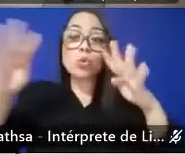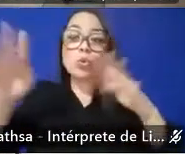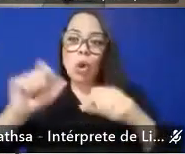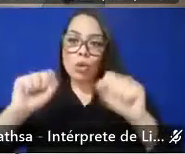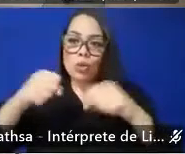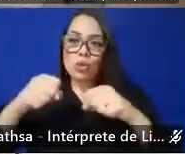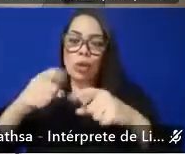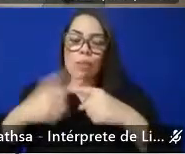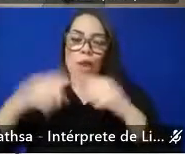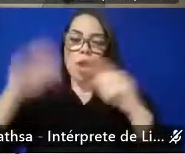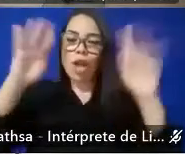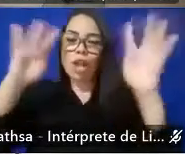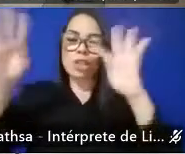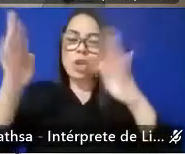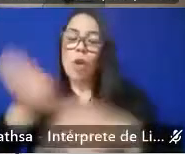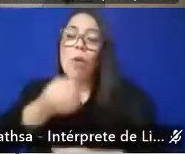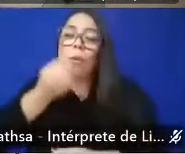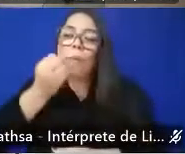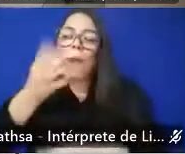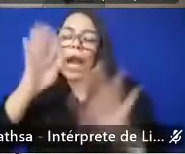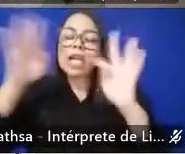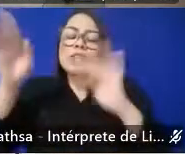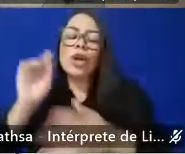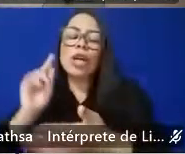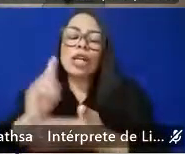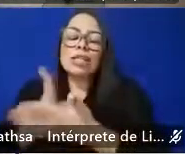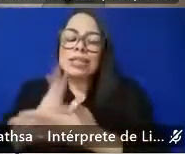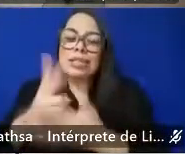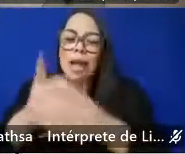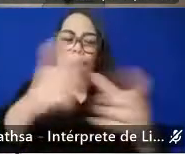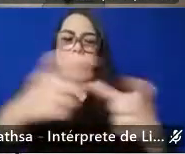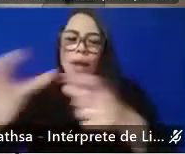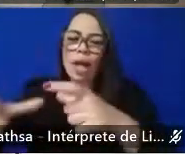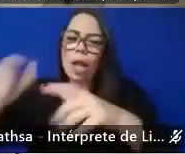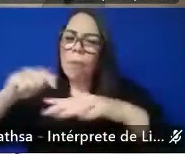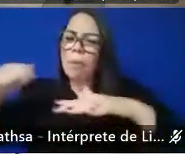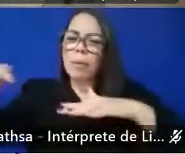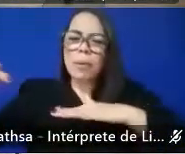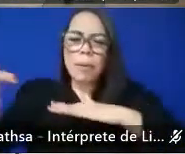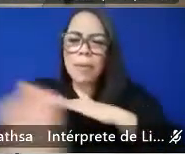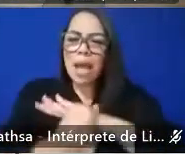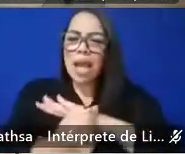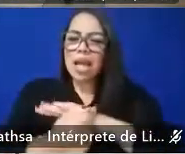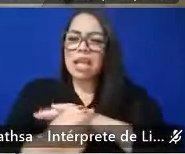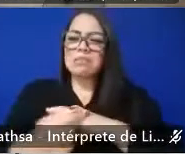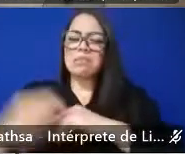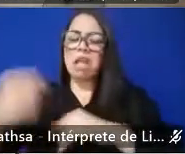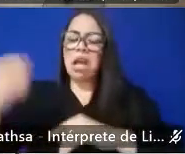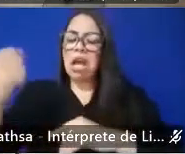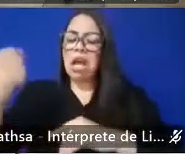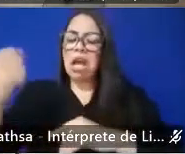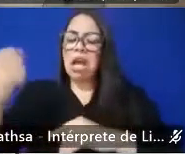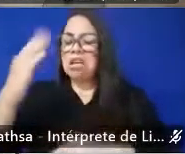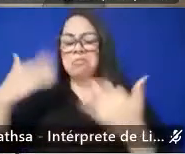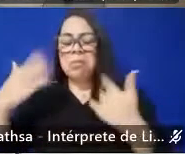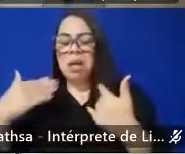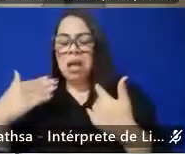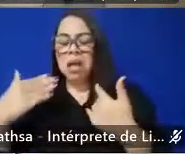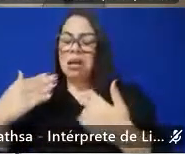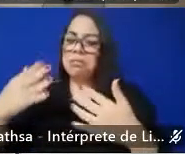homem de bem sonha sempre em todos os lugares em todas as épocas do ano seja dormindo ou